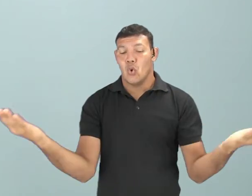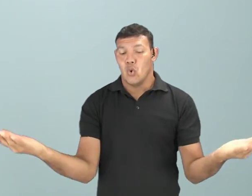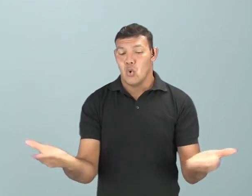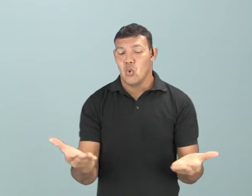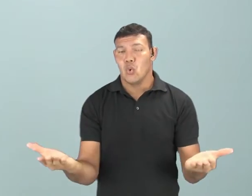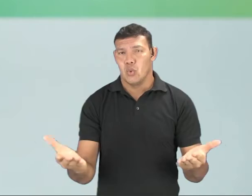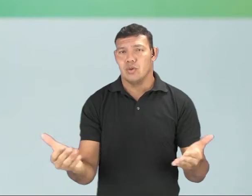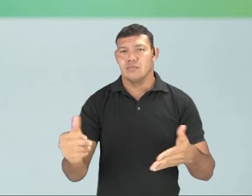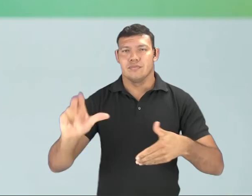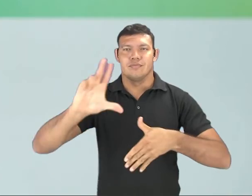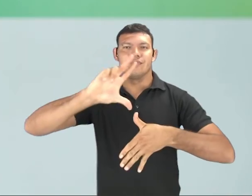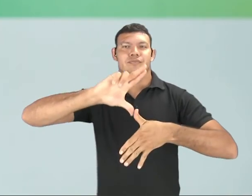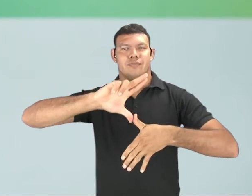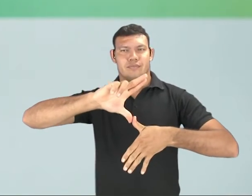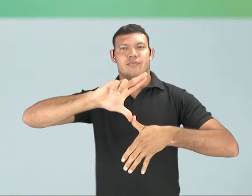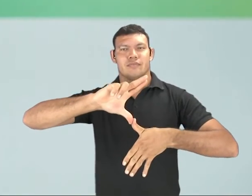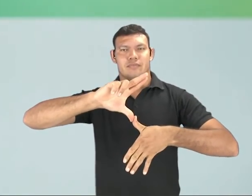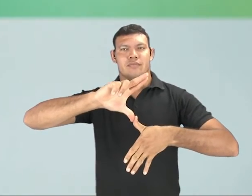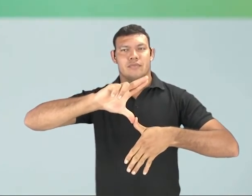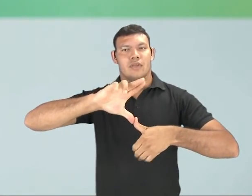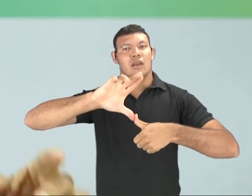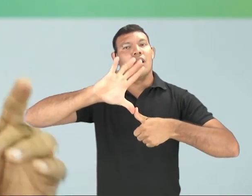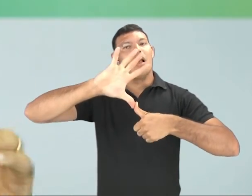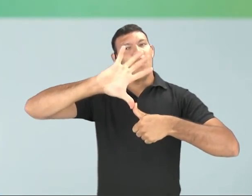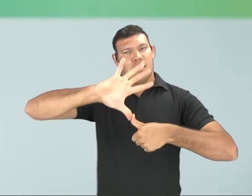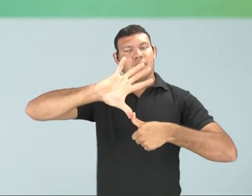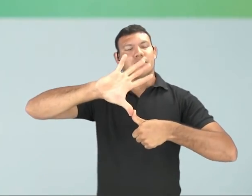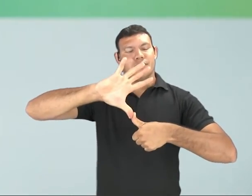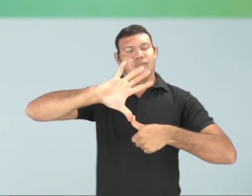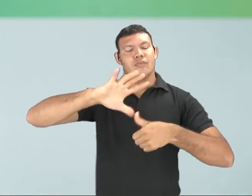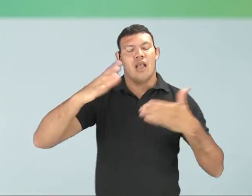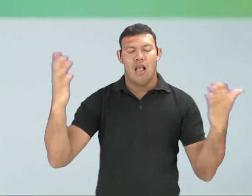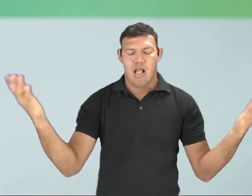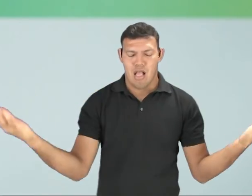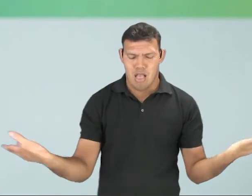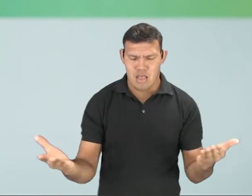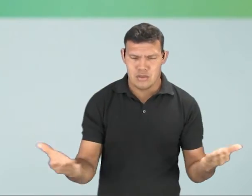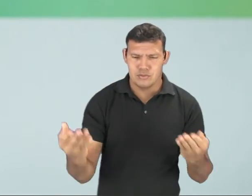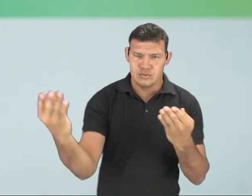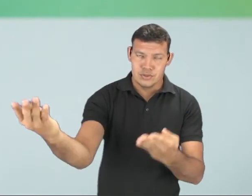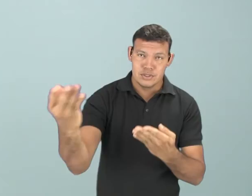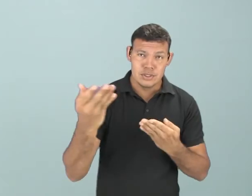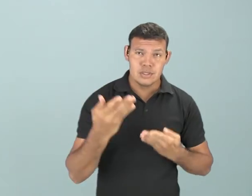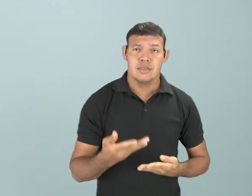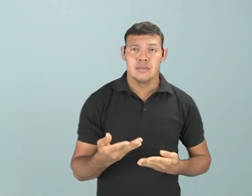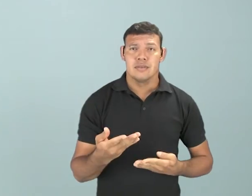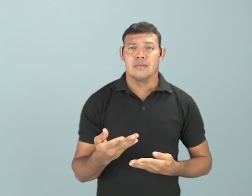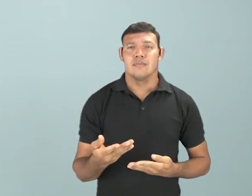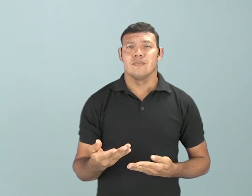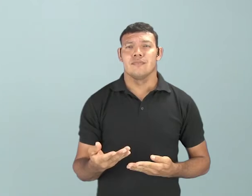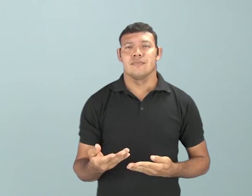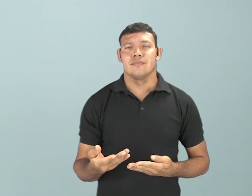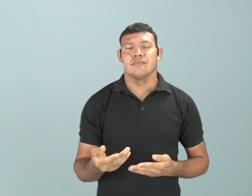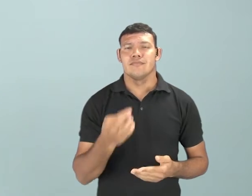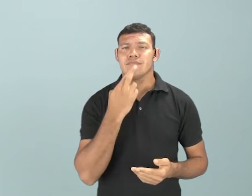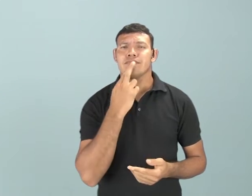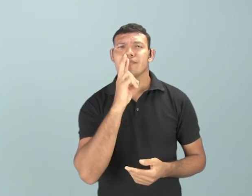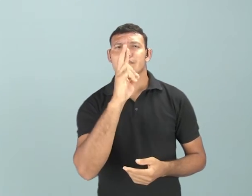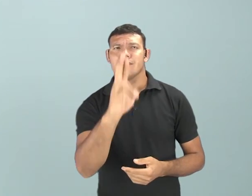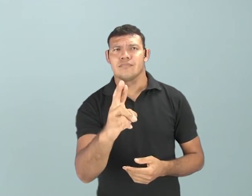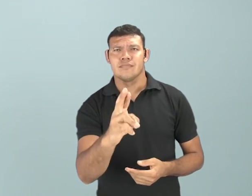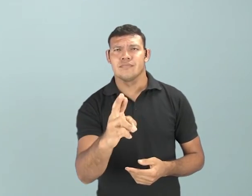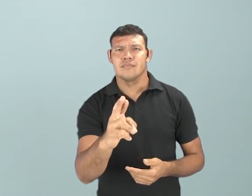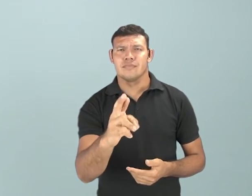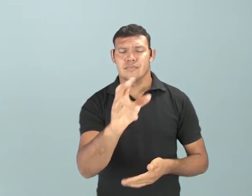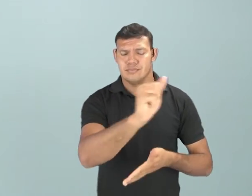da América Latina e América Anglo-Saxônica. E a partir de agora eu te convido para você responder